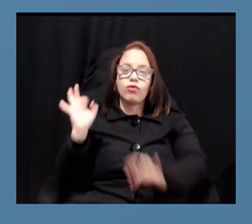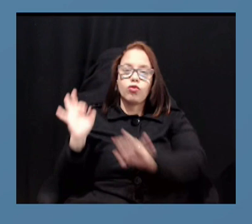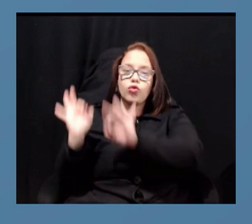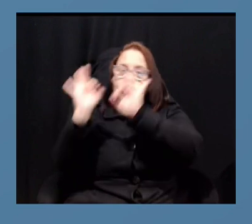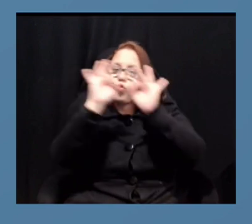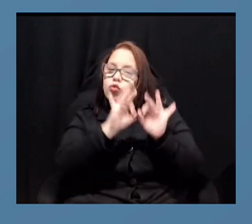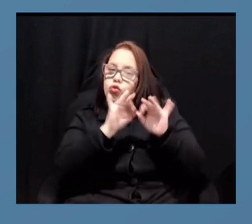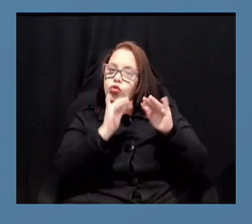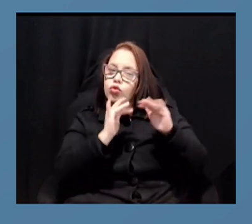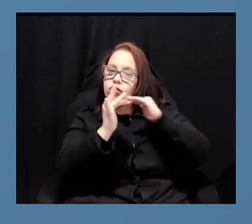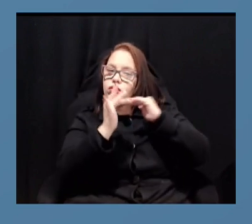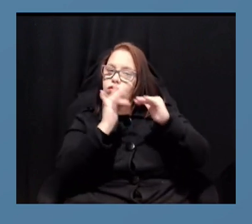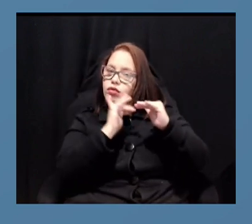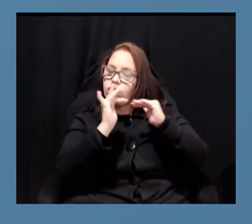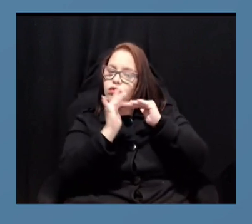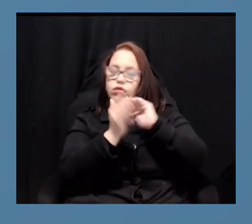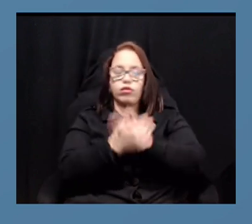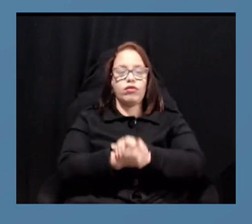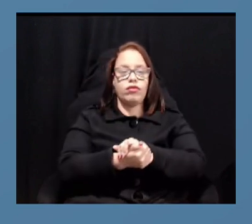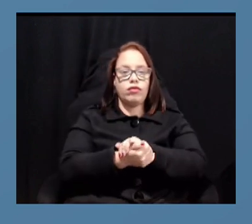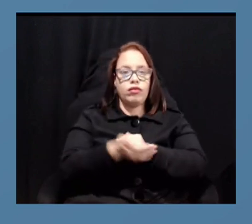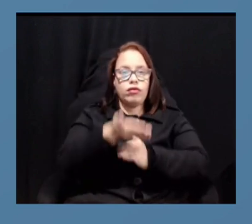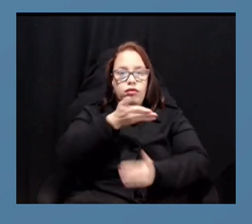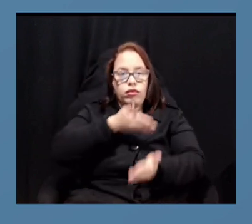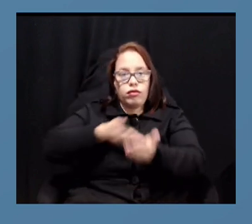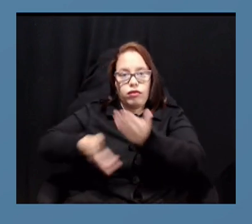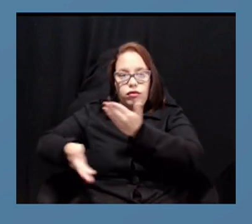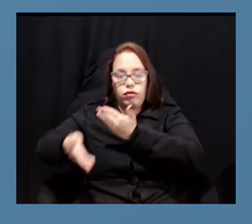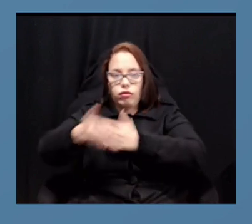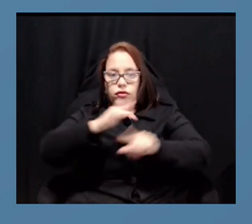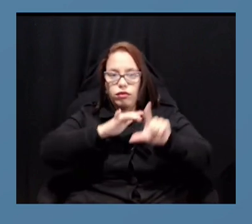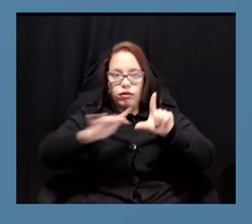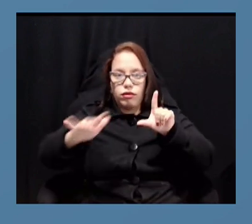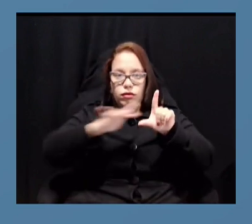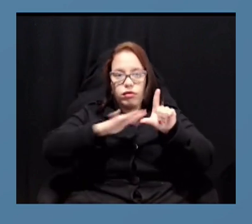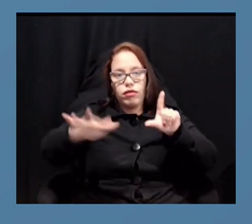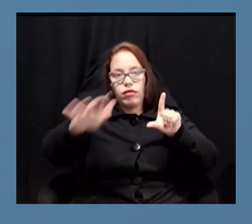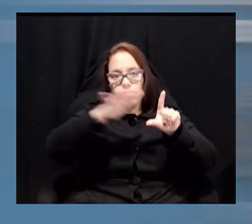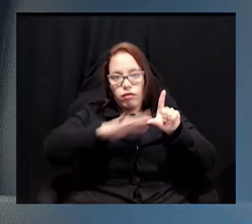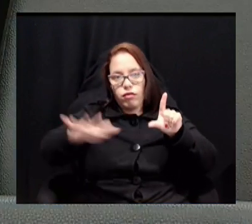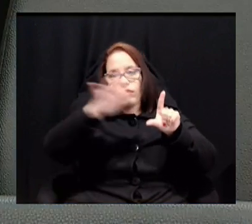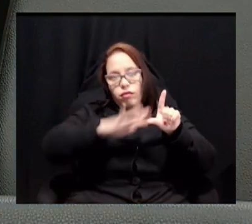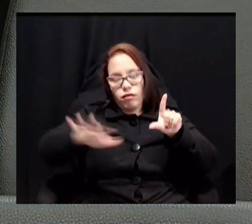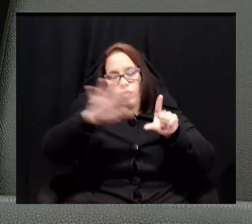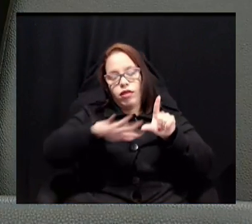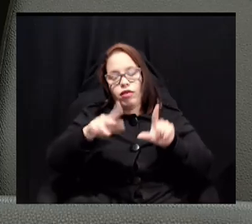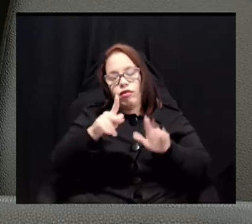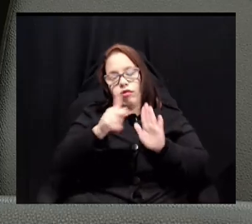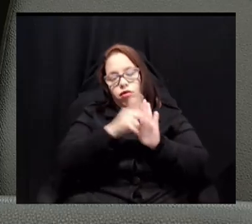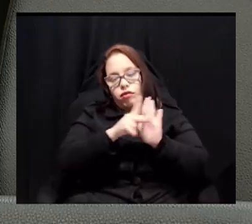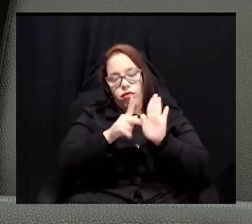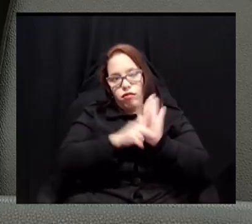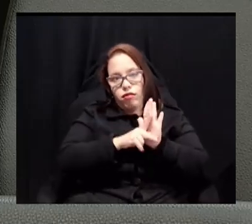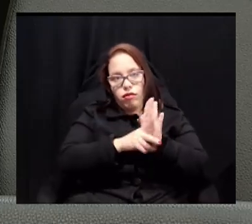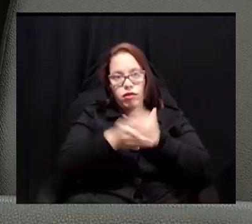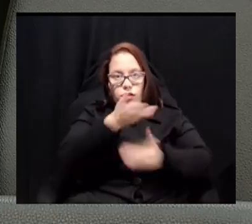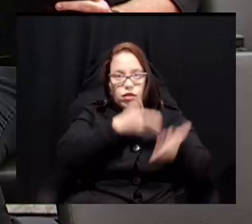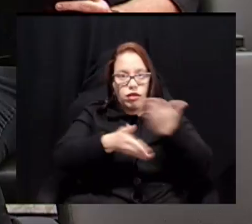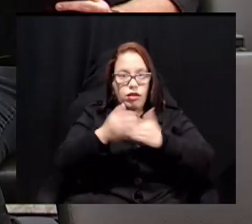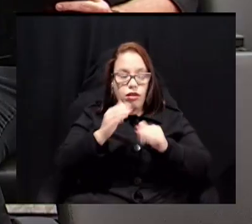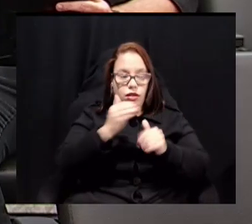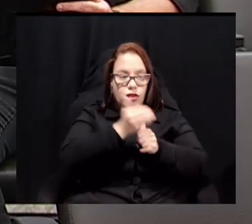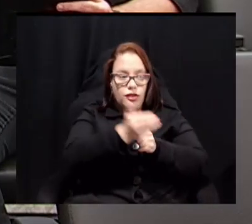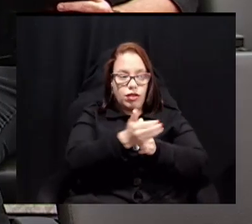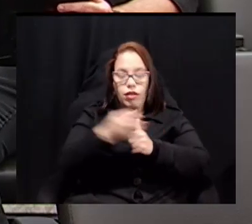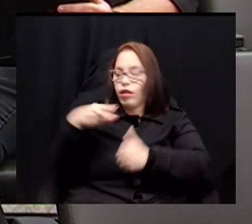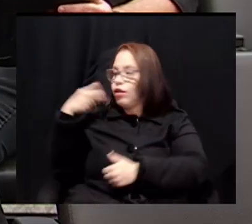você vai ter compartilhado algumas informações de nossa cidade, alguns projetos e atividades que nós temos desenvolvido no nosso mandato. Vereador, mais uma